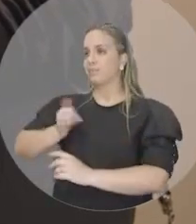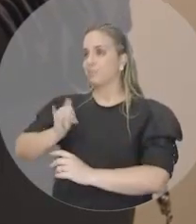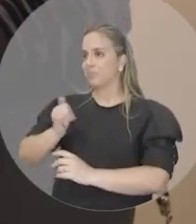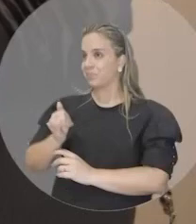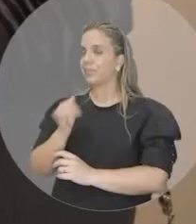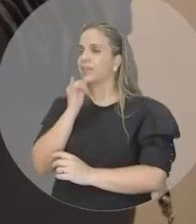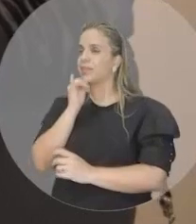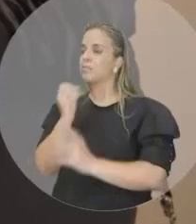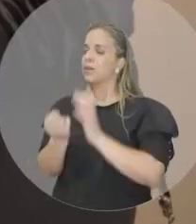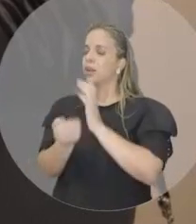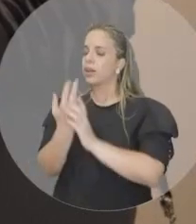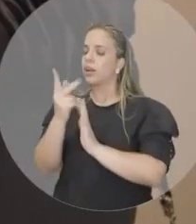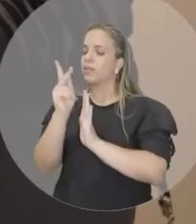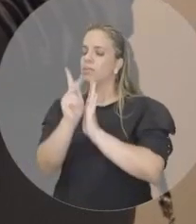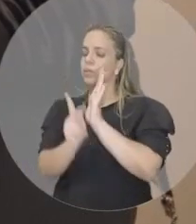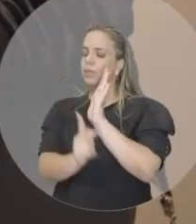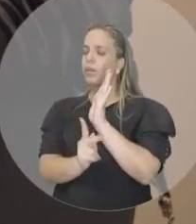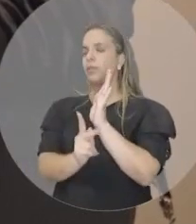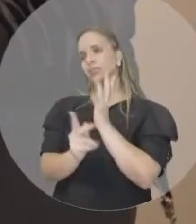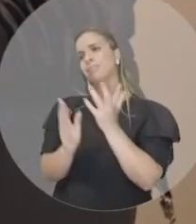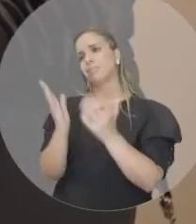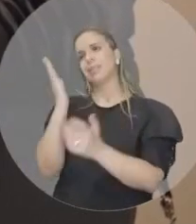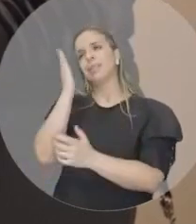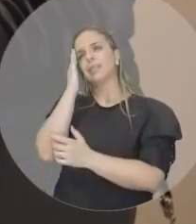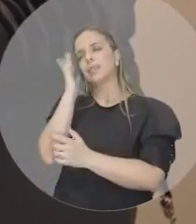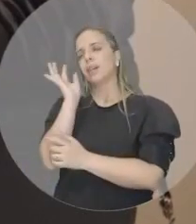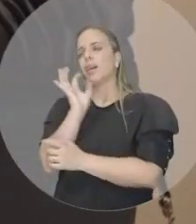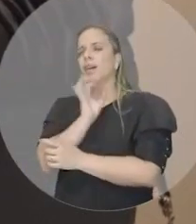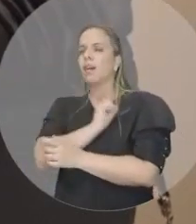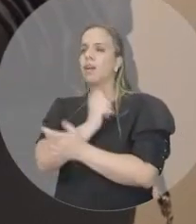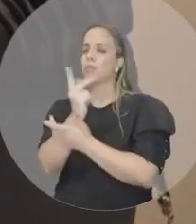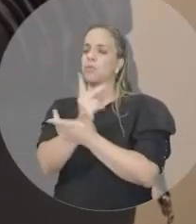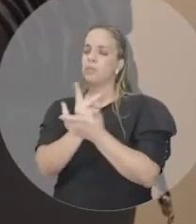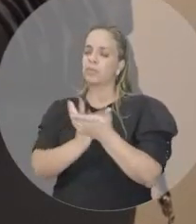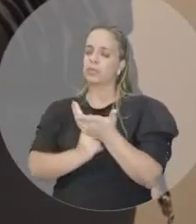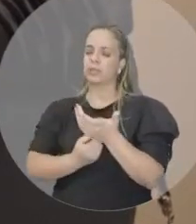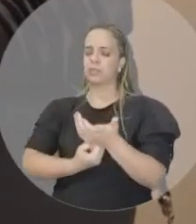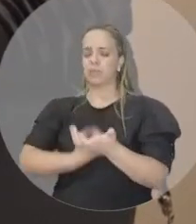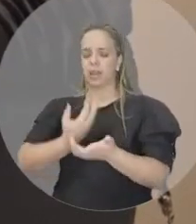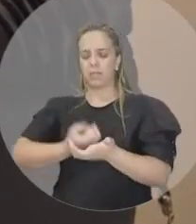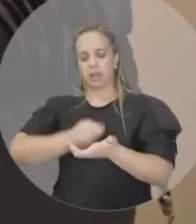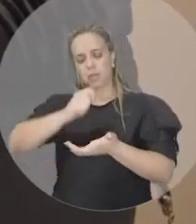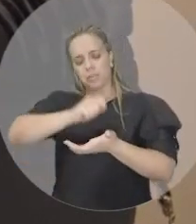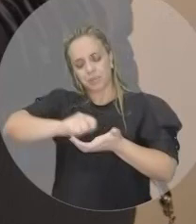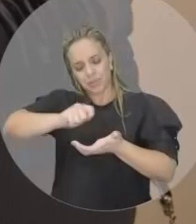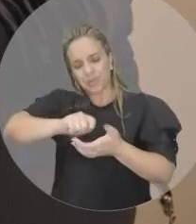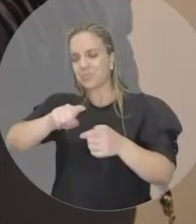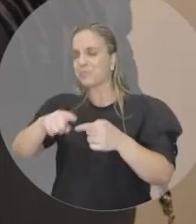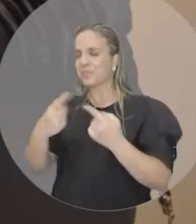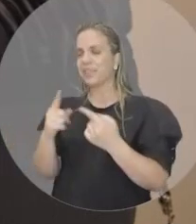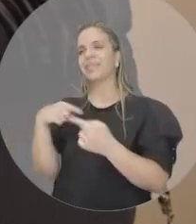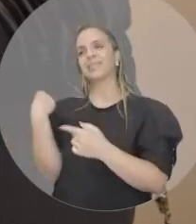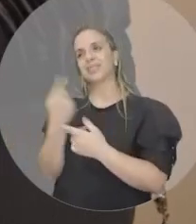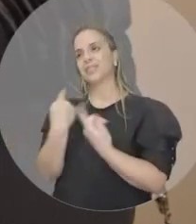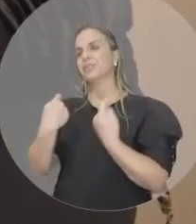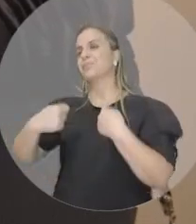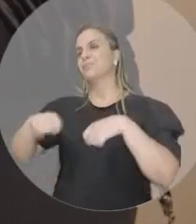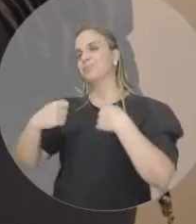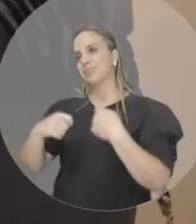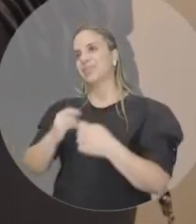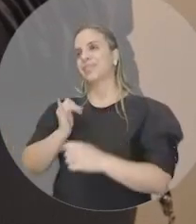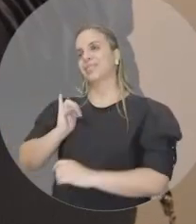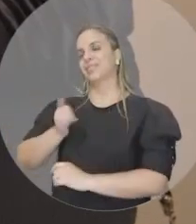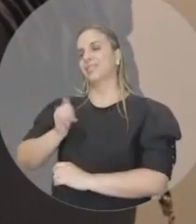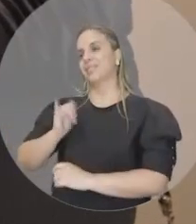vamos para a prosa, né? Claro que a gente ama escrever poesia, a gente escreve poesia, mas a gente precisa